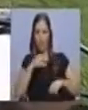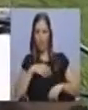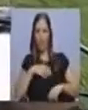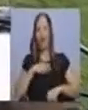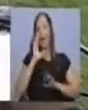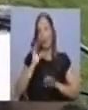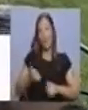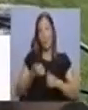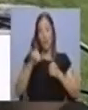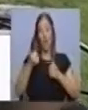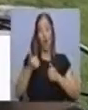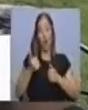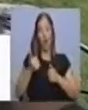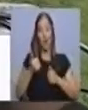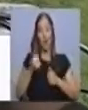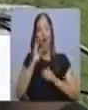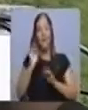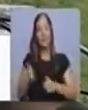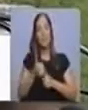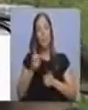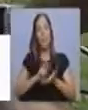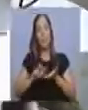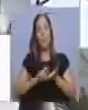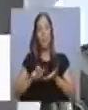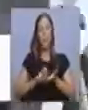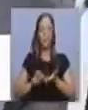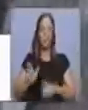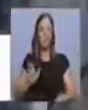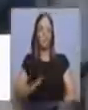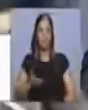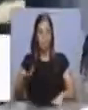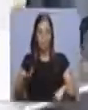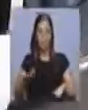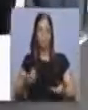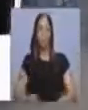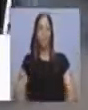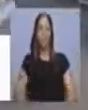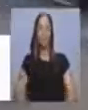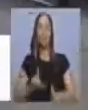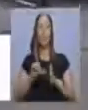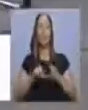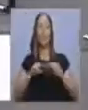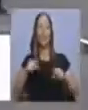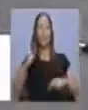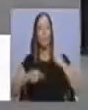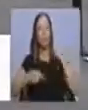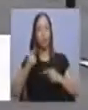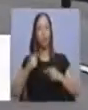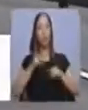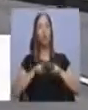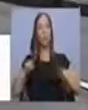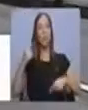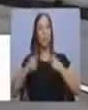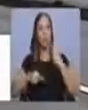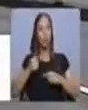ir. Assim é melhor do que ir a pé. É melhor que ir a pé, não é? O projeto da Câmara de Matosinhos e do Hospital Pedro Hispano começou